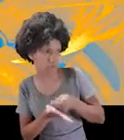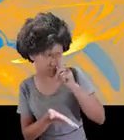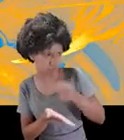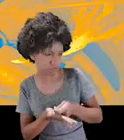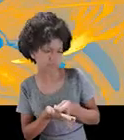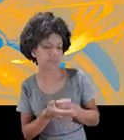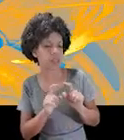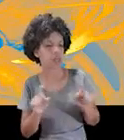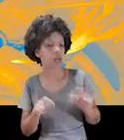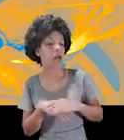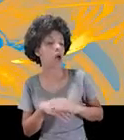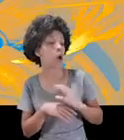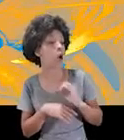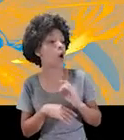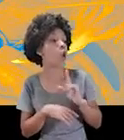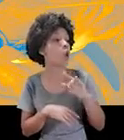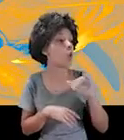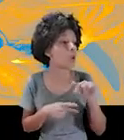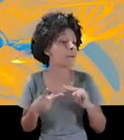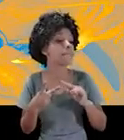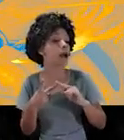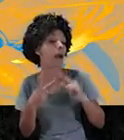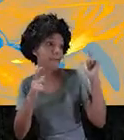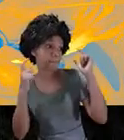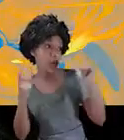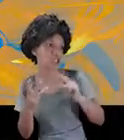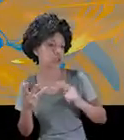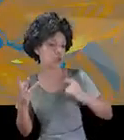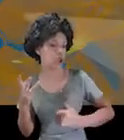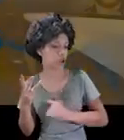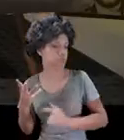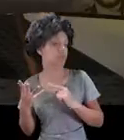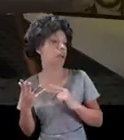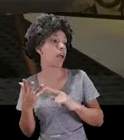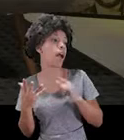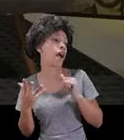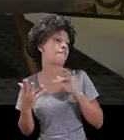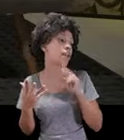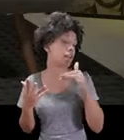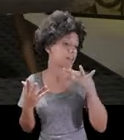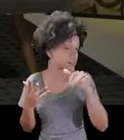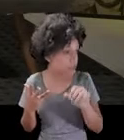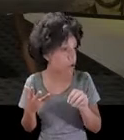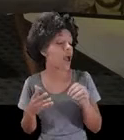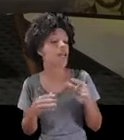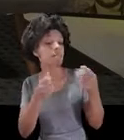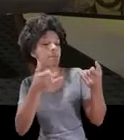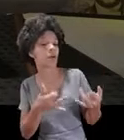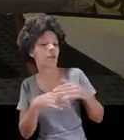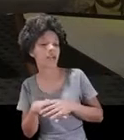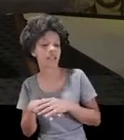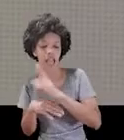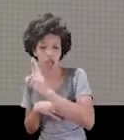agora tá escrito assim Columbia México à Argentina o restante a declararam